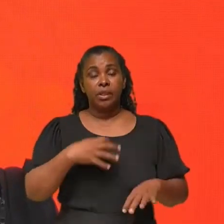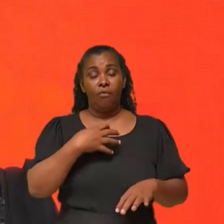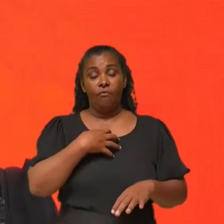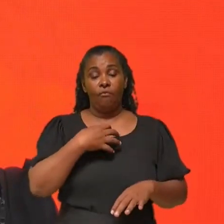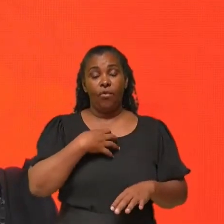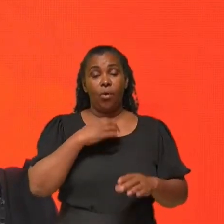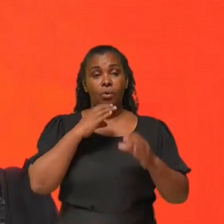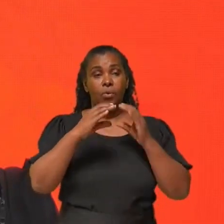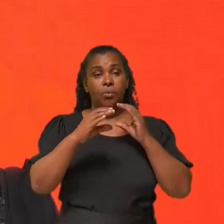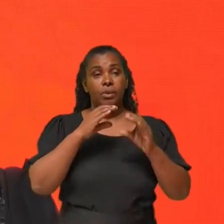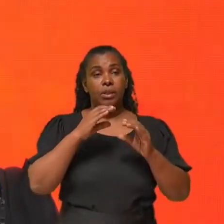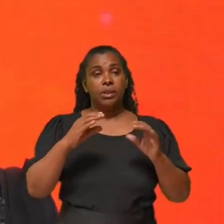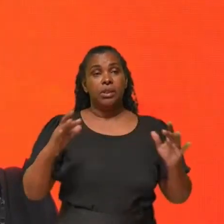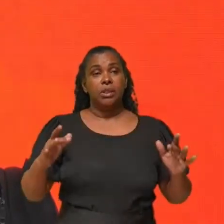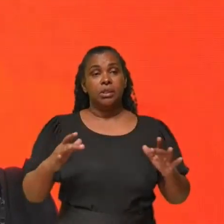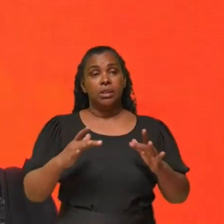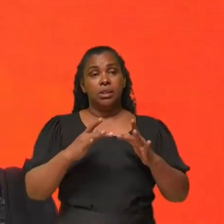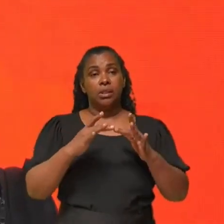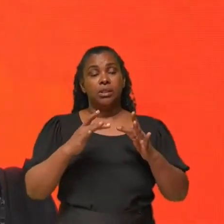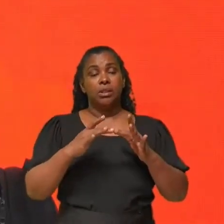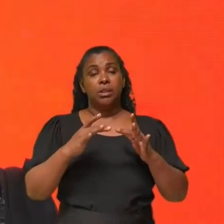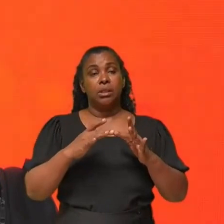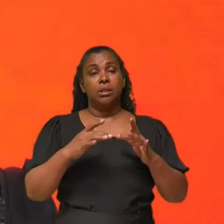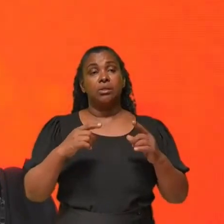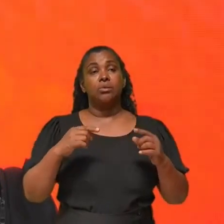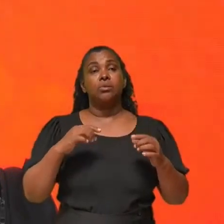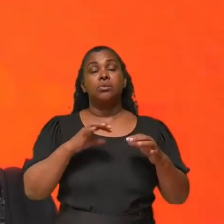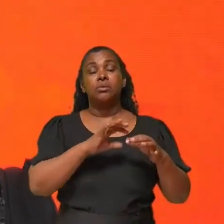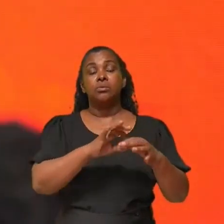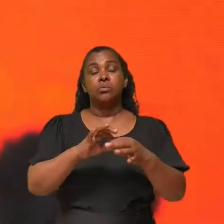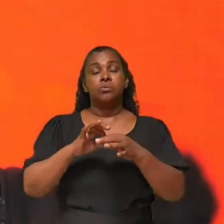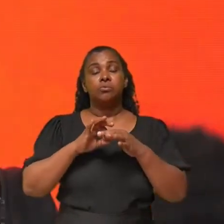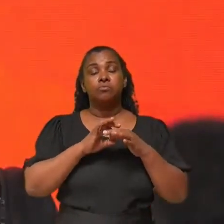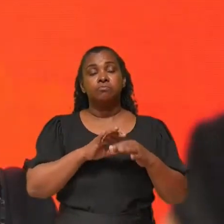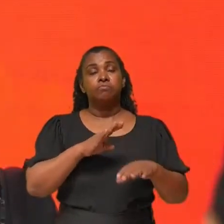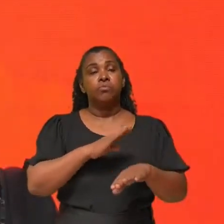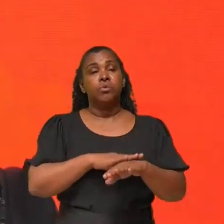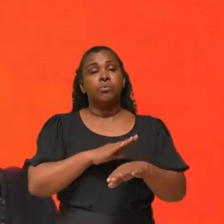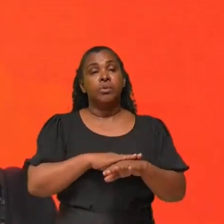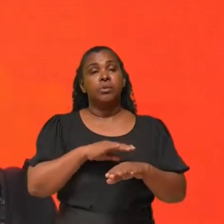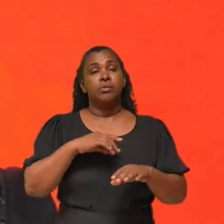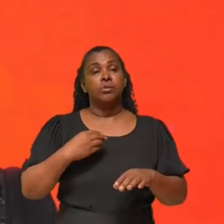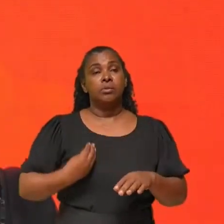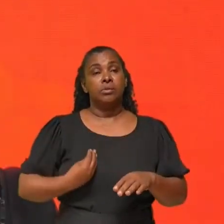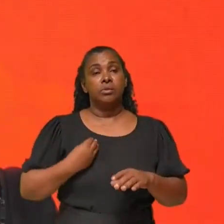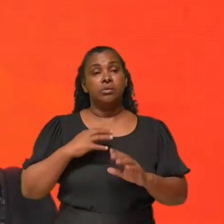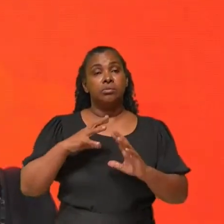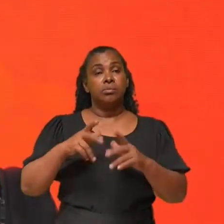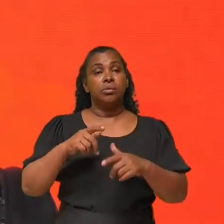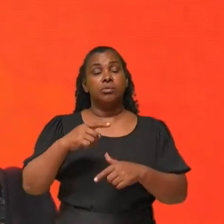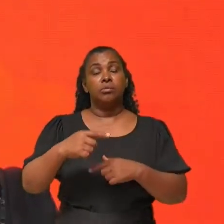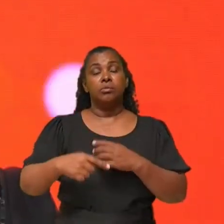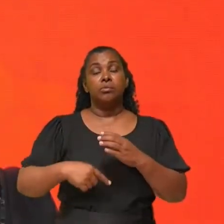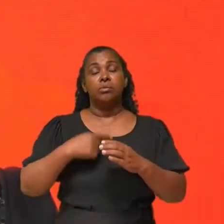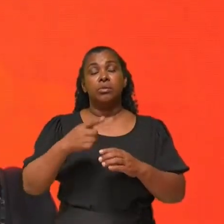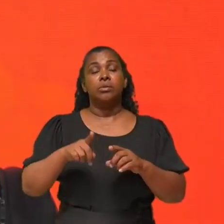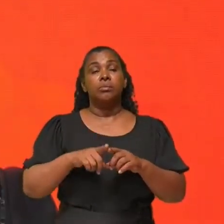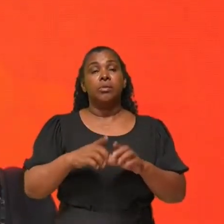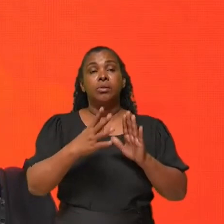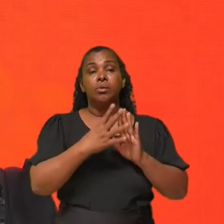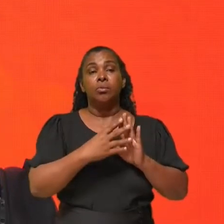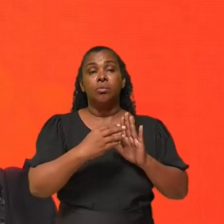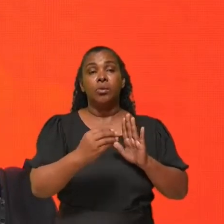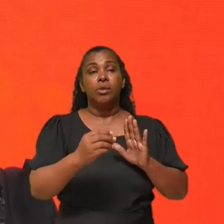com esse momento que nós disputamos no mundo e com o próprio modelo de democracia. Faço uma pausa aqui para dizer que no G20